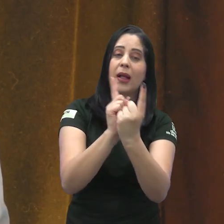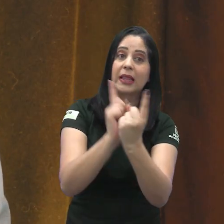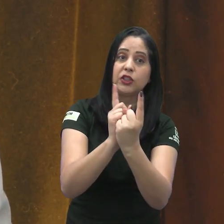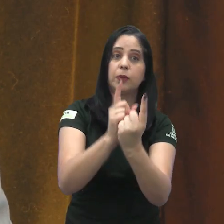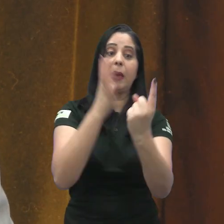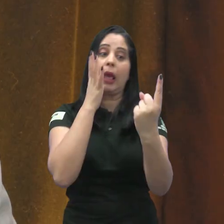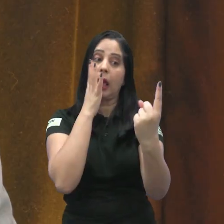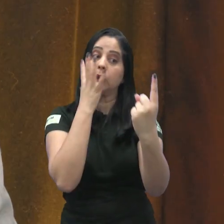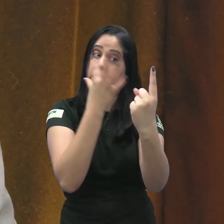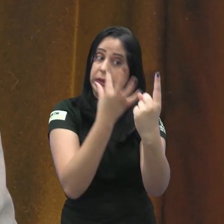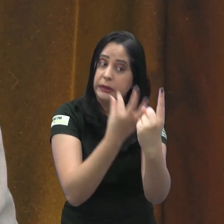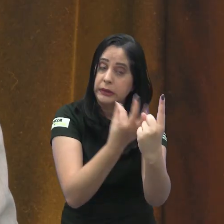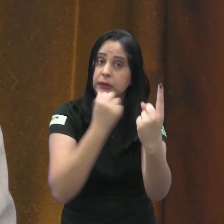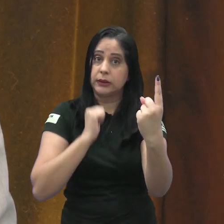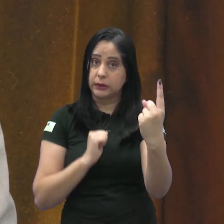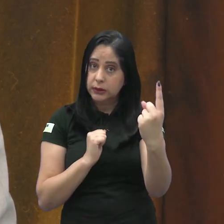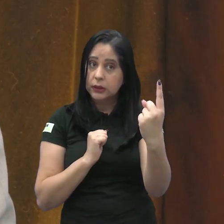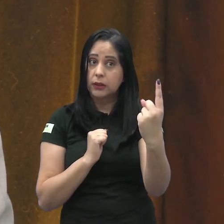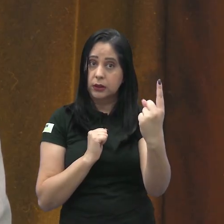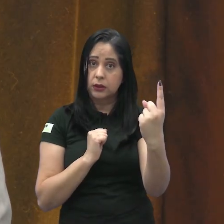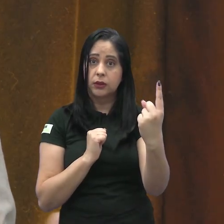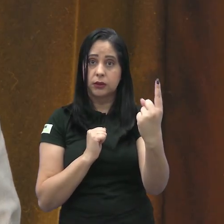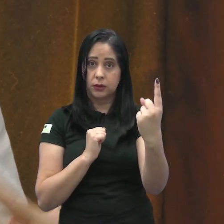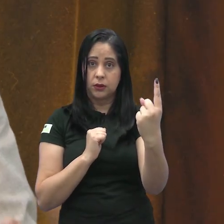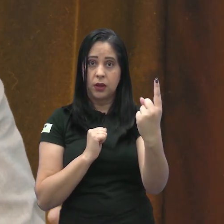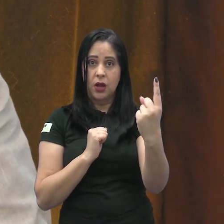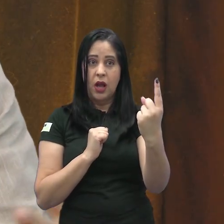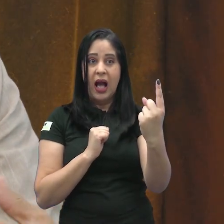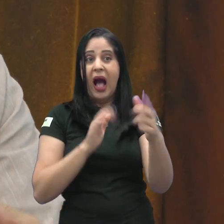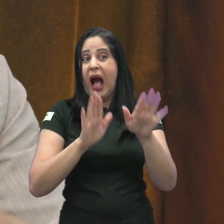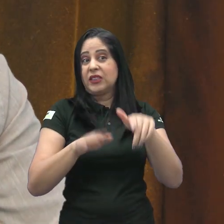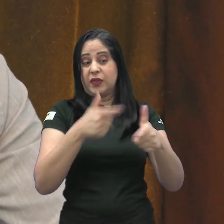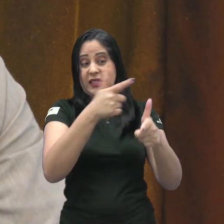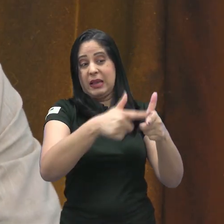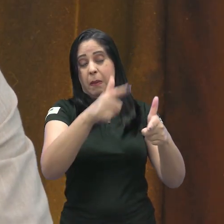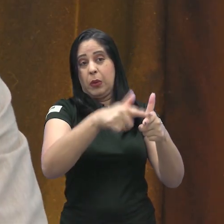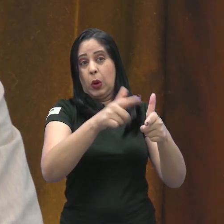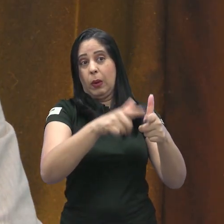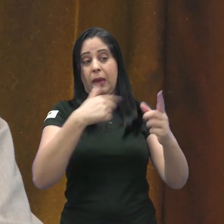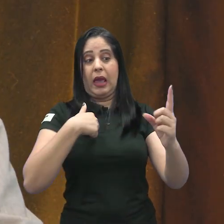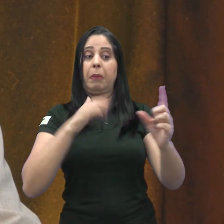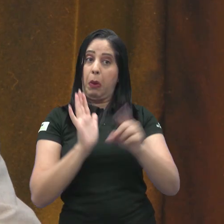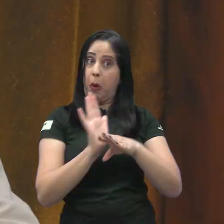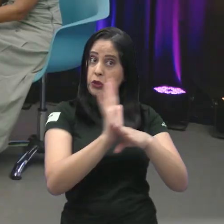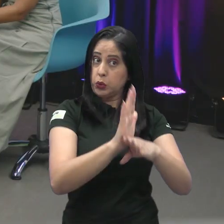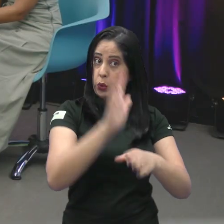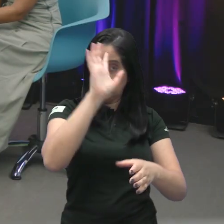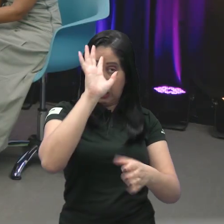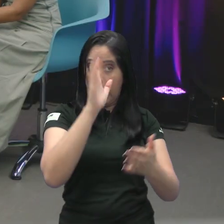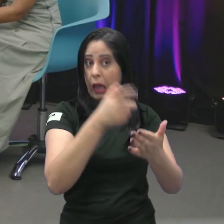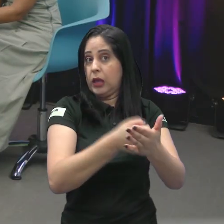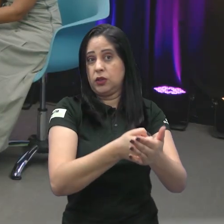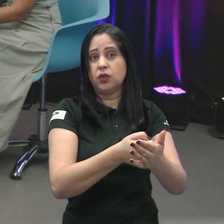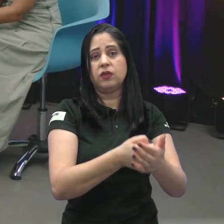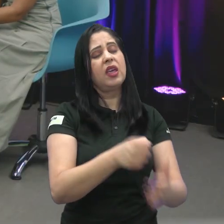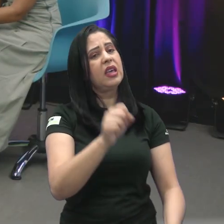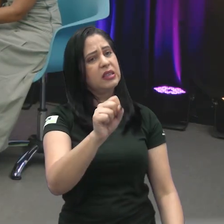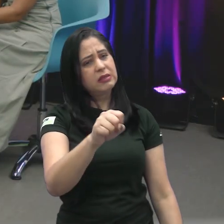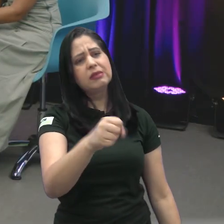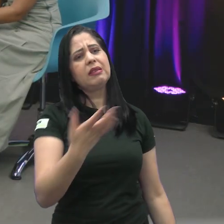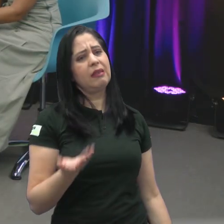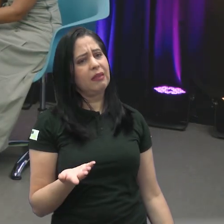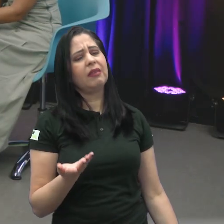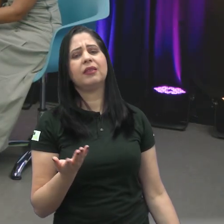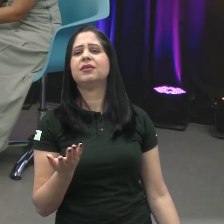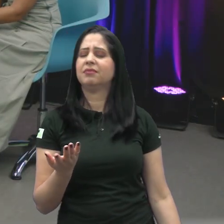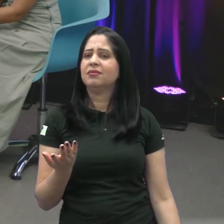Atendimento, atenção, muitas coisas a gente consegue ali resolver no dia a dia para as pessoas. Vai tentando auxiliar as pessoas, porque né? a gente está ali, a gente